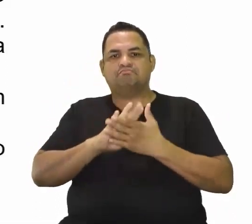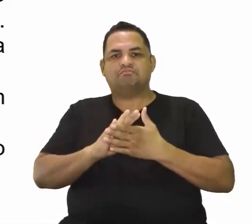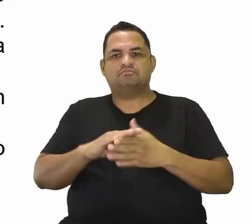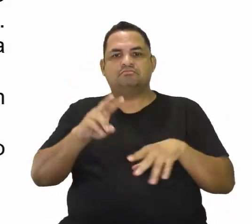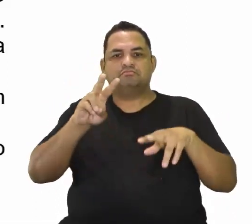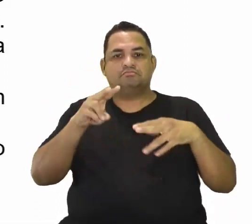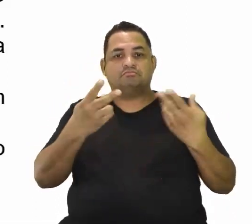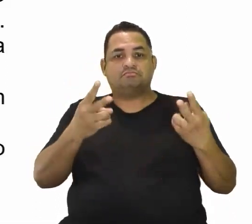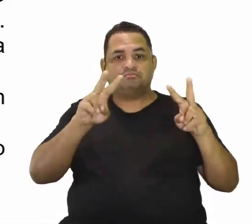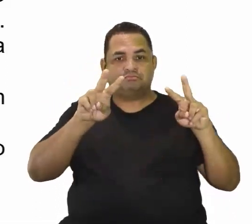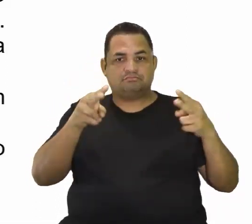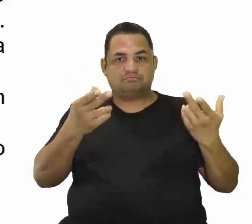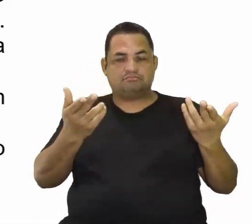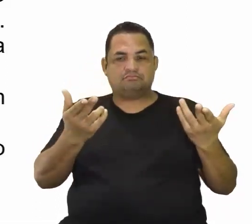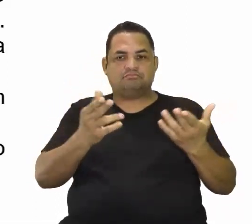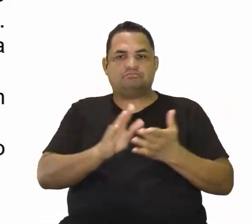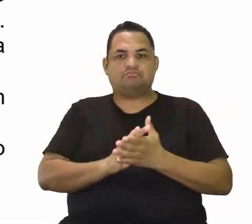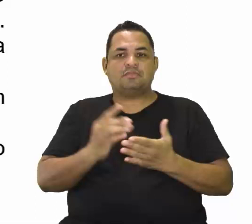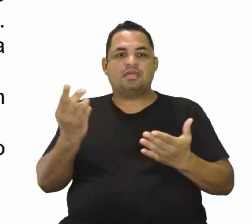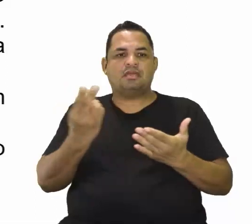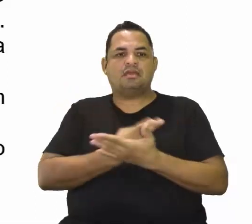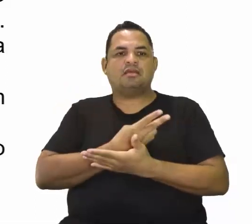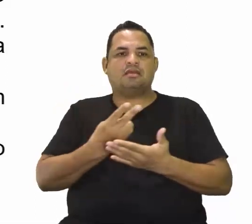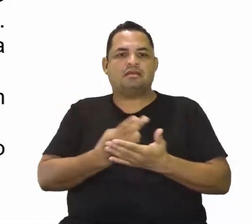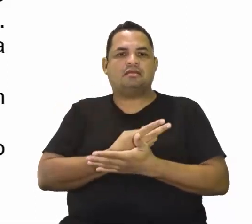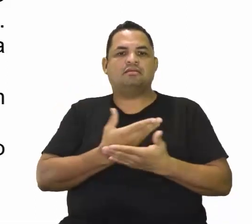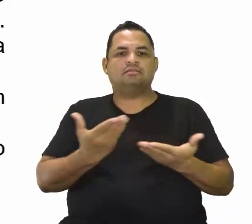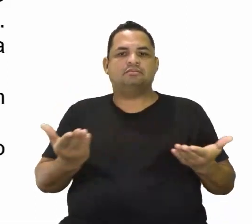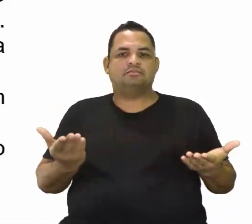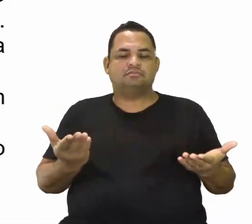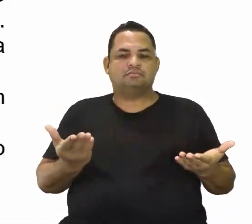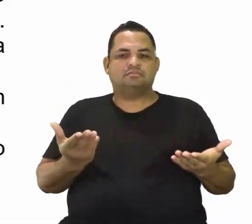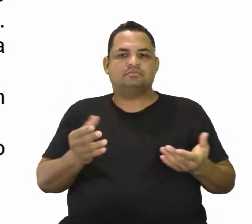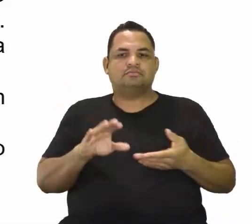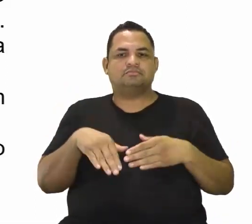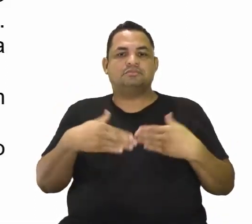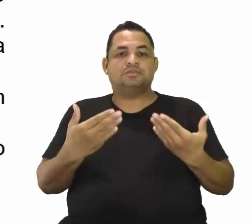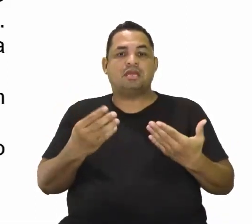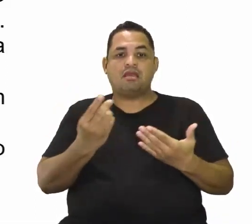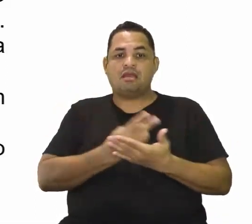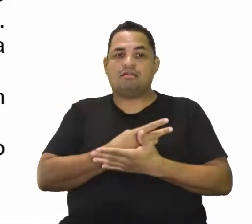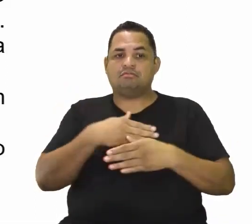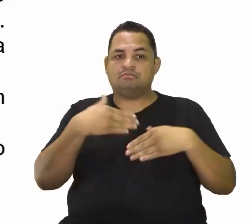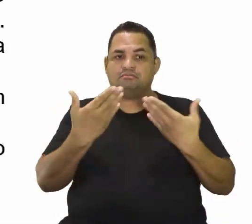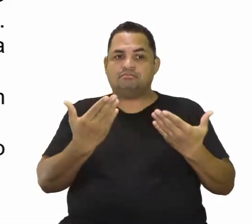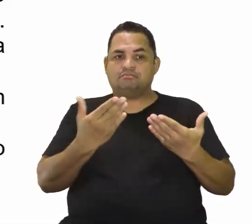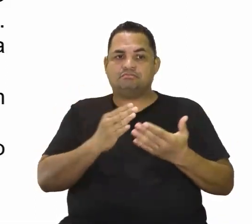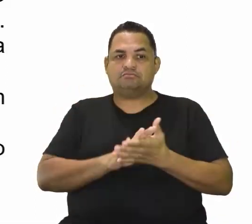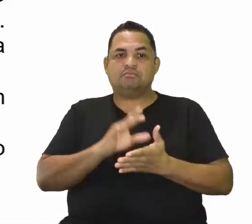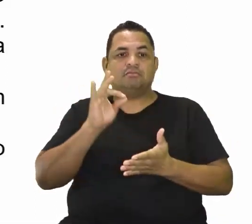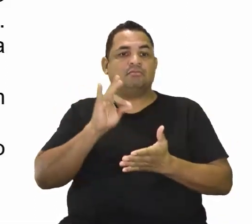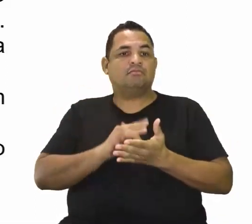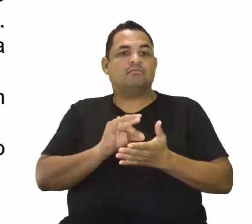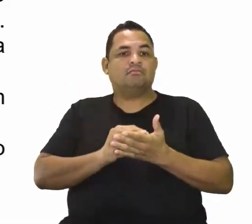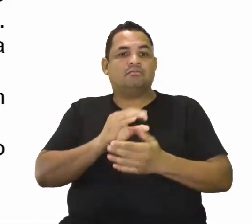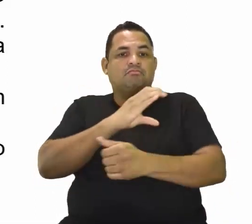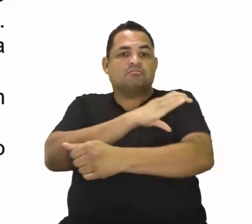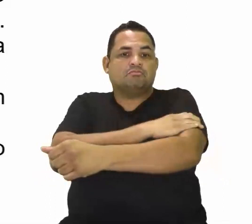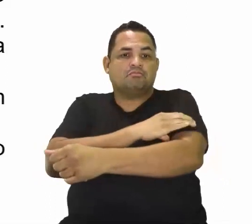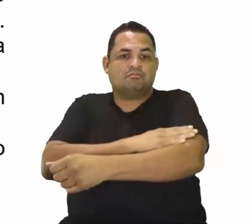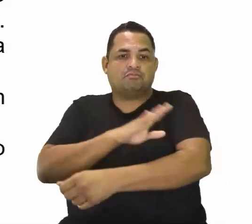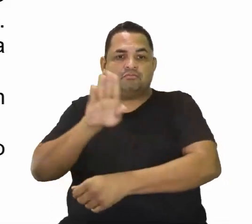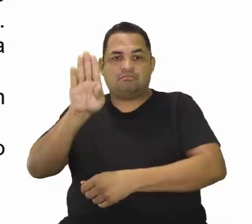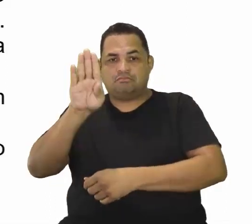o assunto, é incorreto. Pronto. Está pedindo o contrário. É incorreto afirmar que o